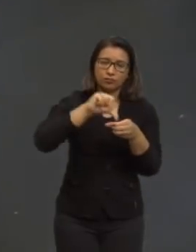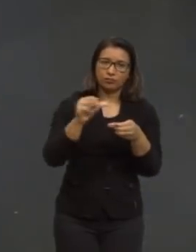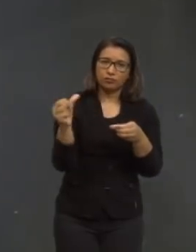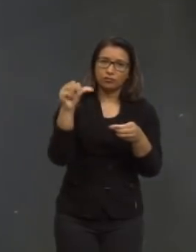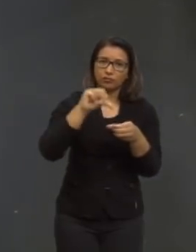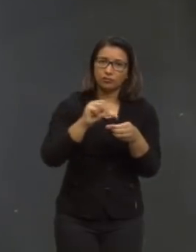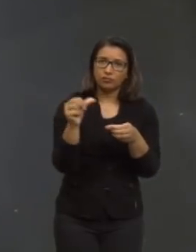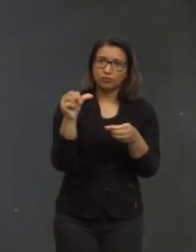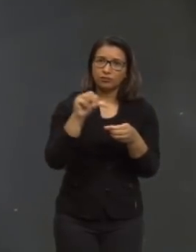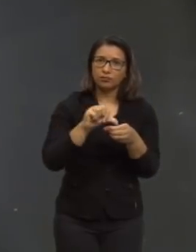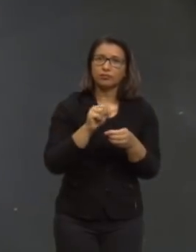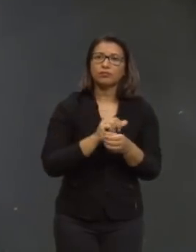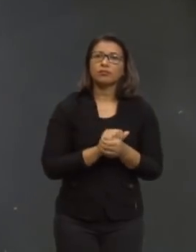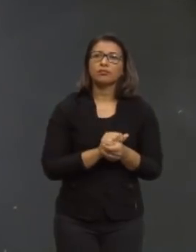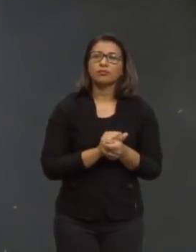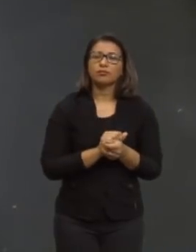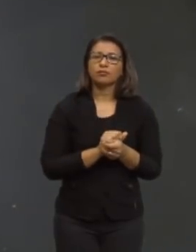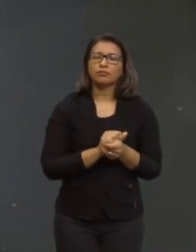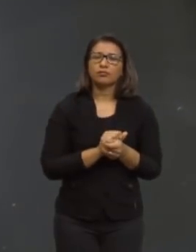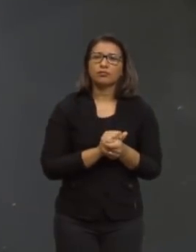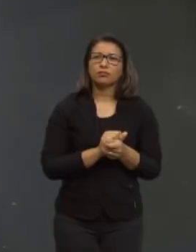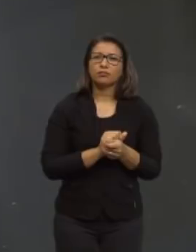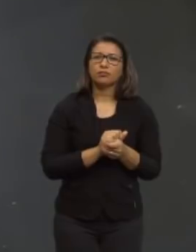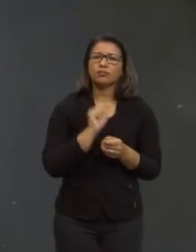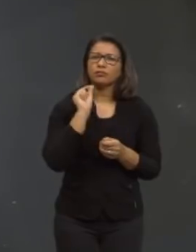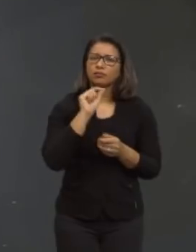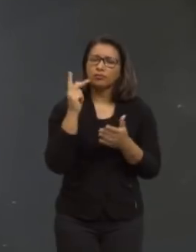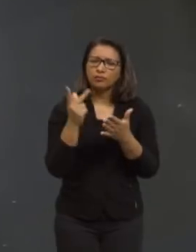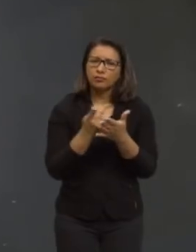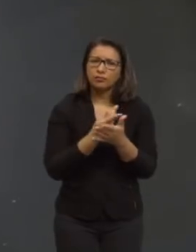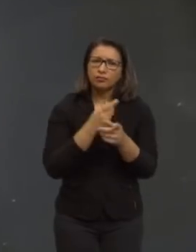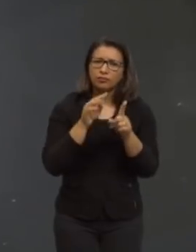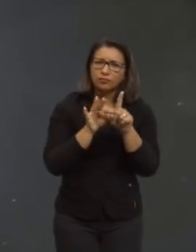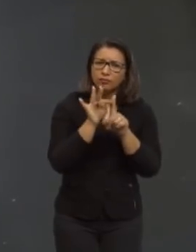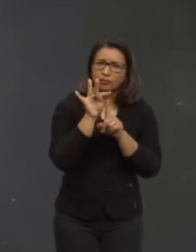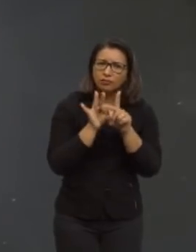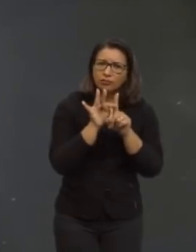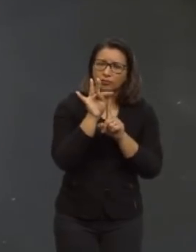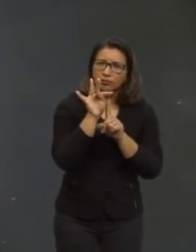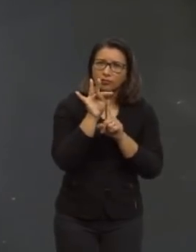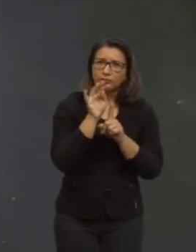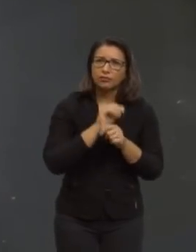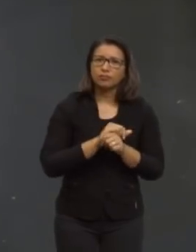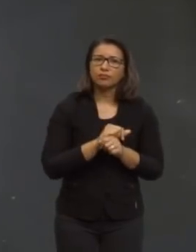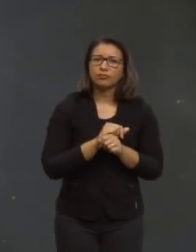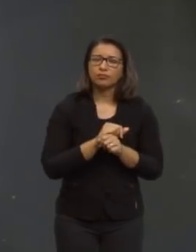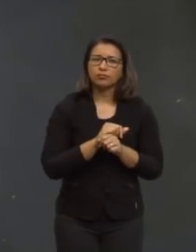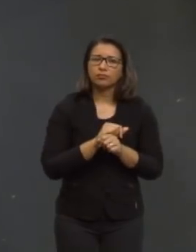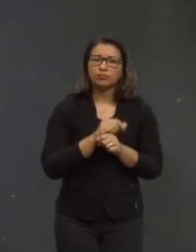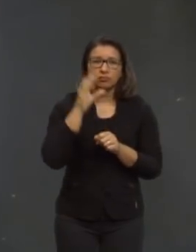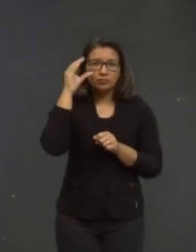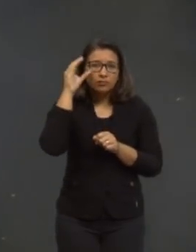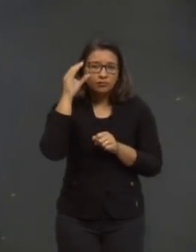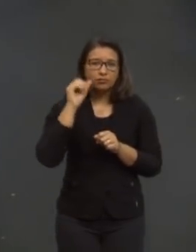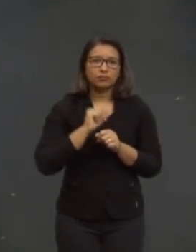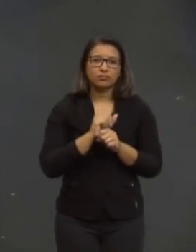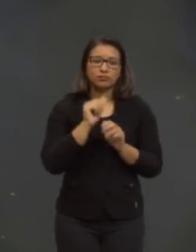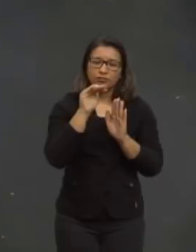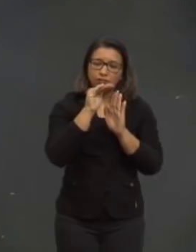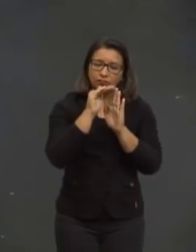é porque a gente vai ver lá no olha o que tá acontecendo que eu tenho pegar tudo ela vai reduzir